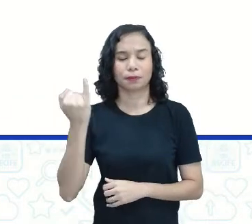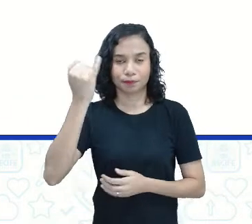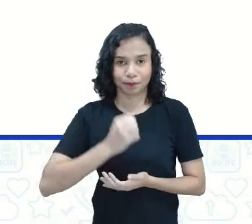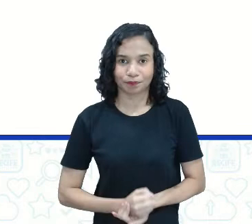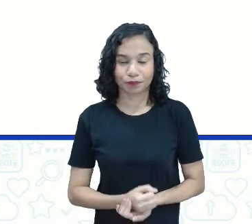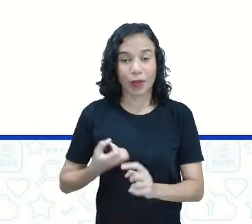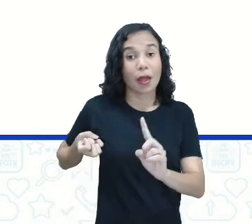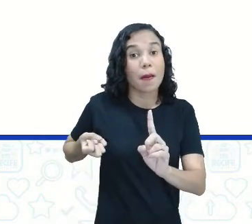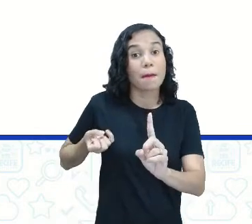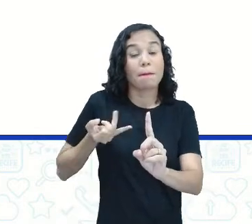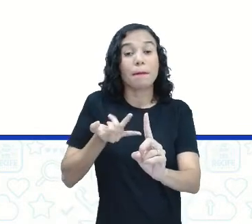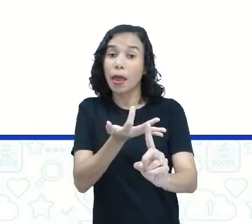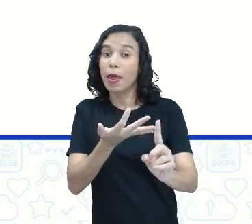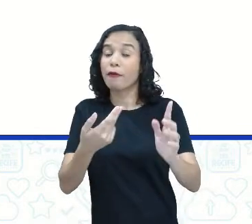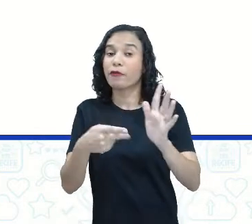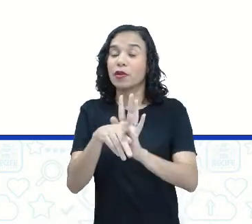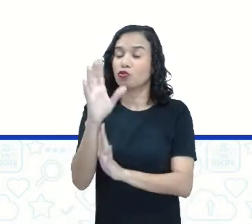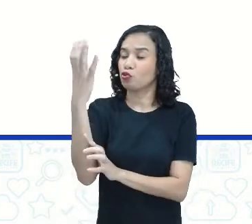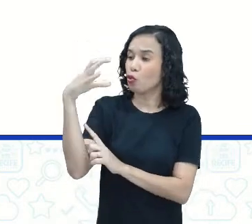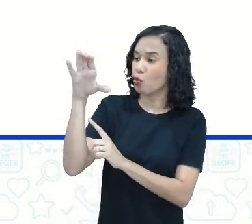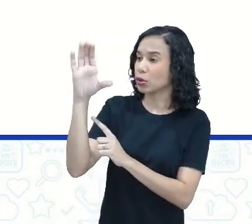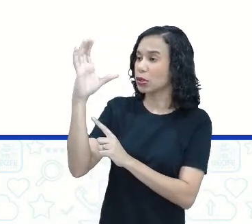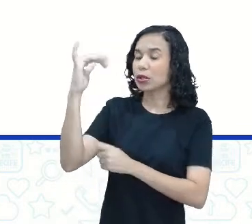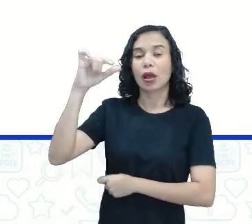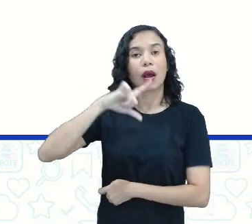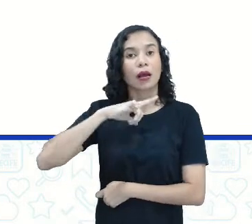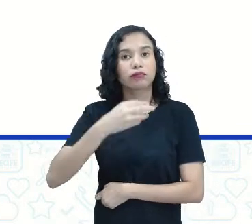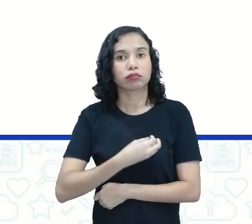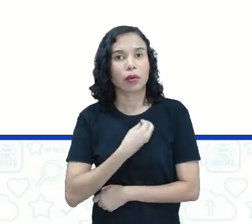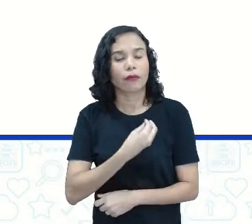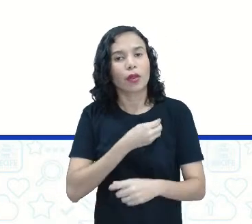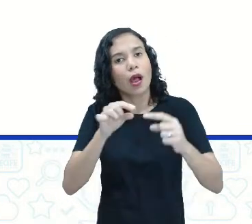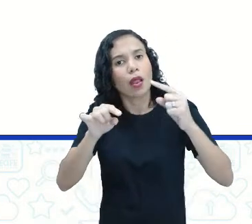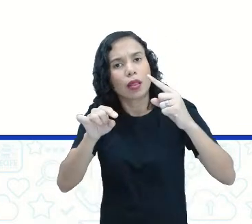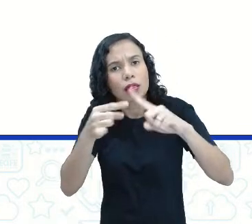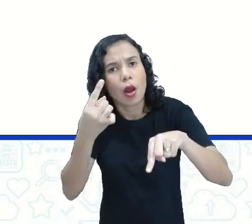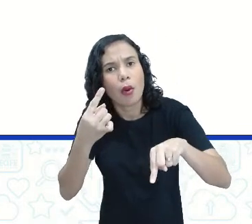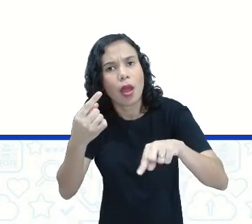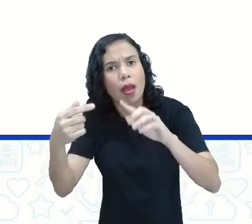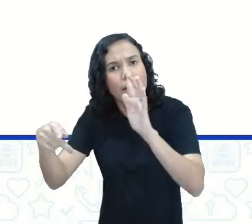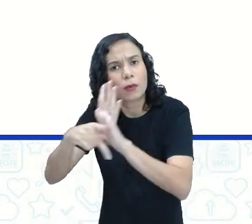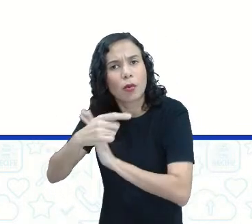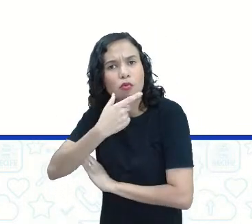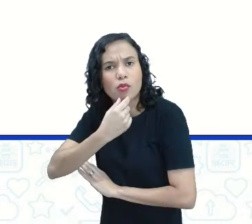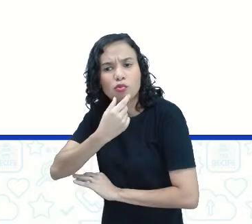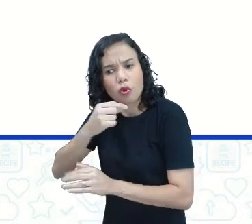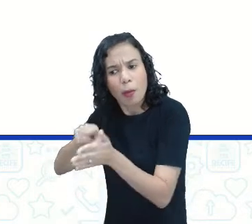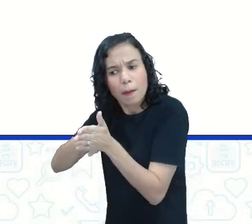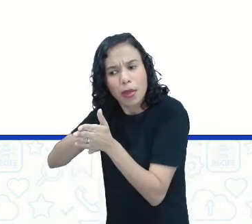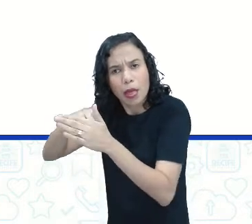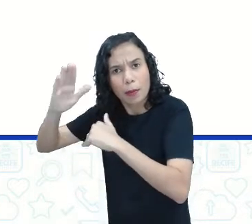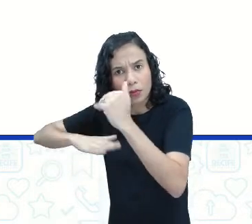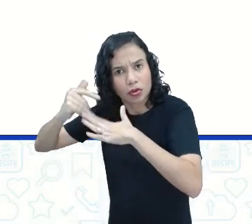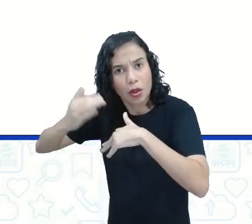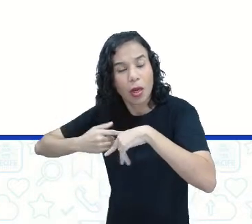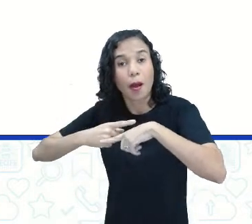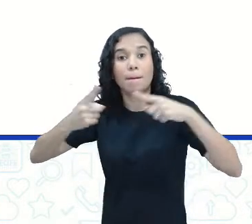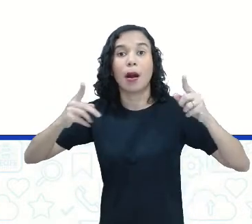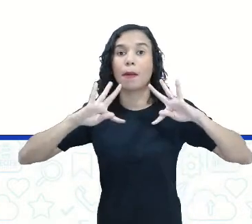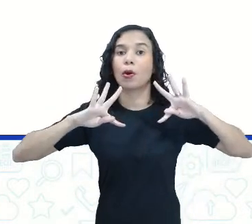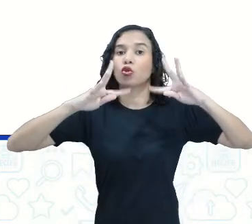os benefícios da ciência não são para os cientistas, e sim para